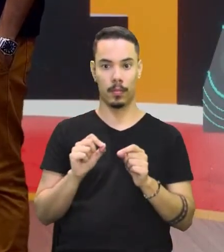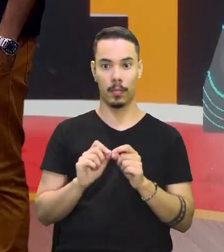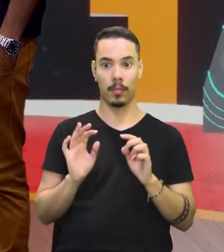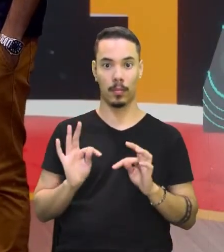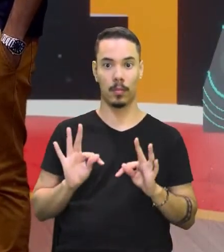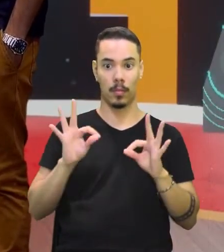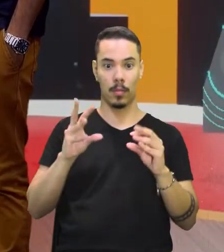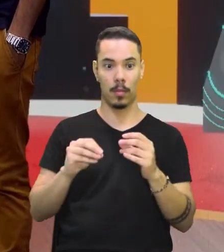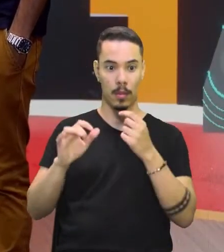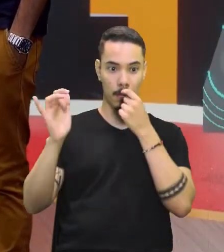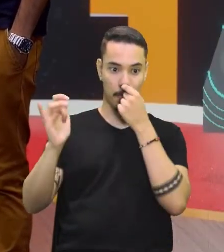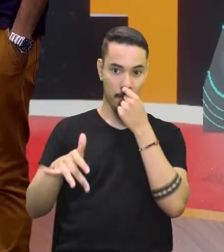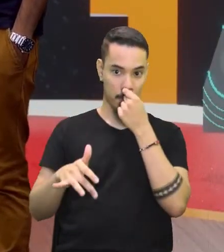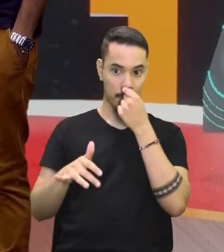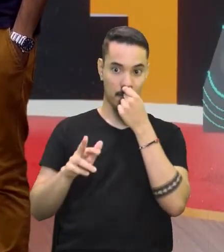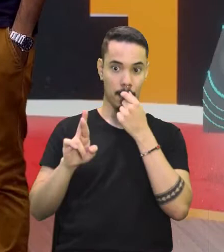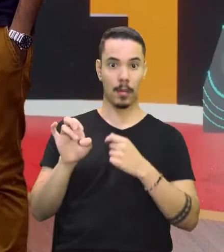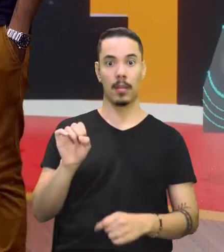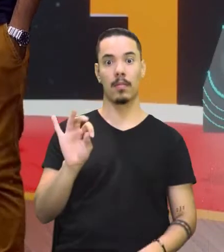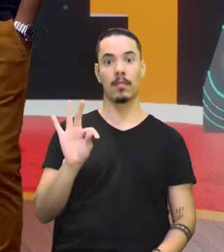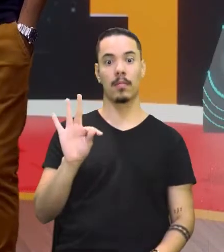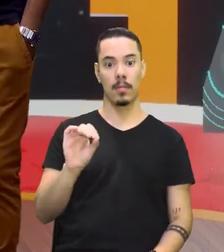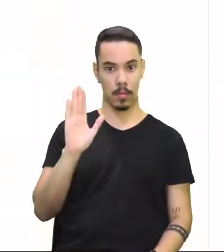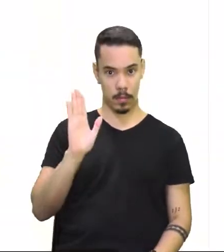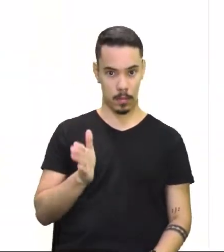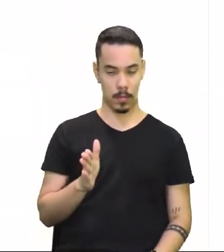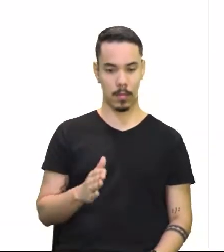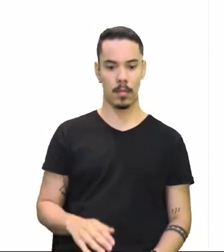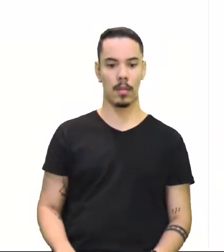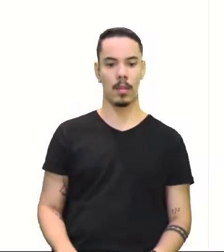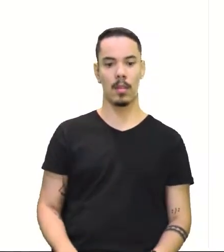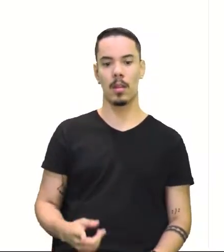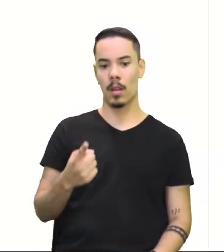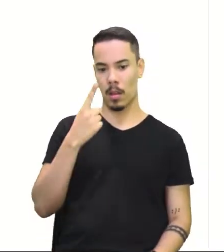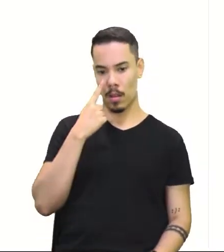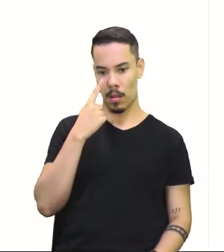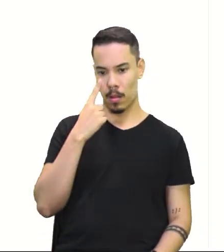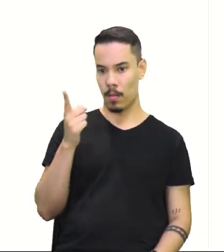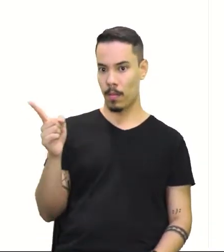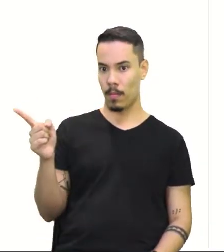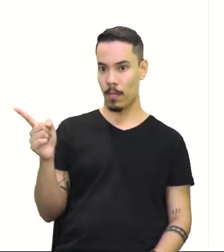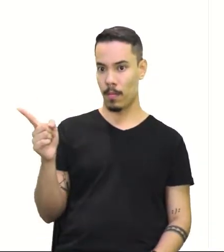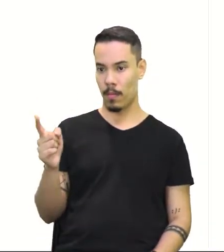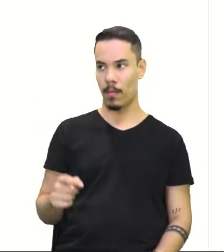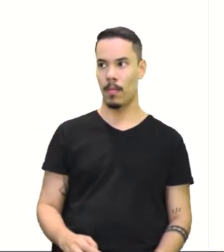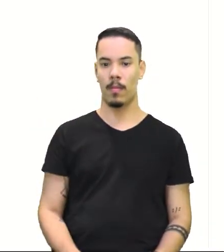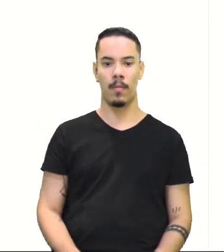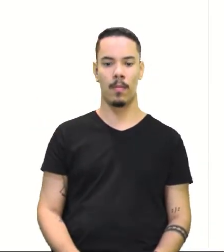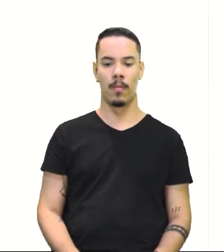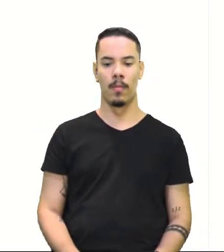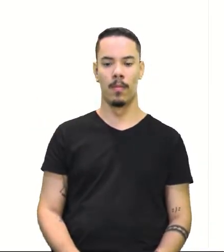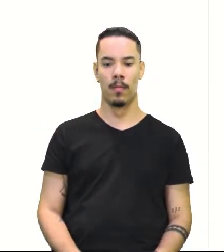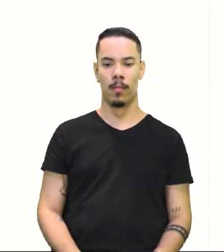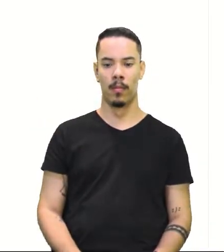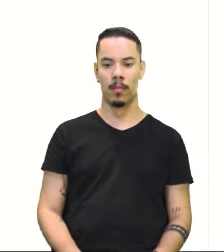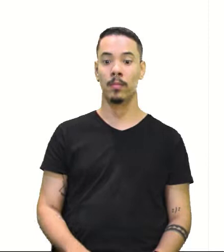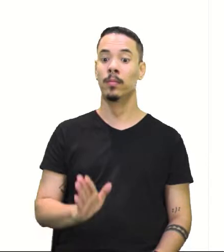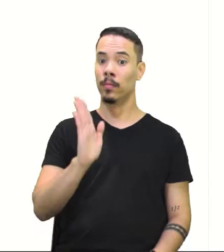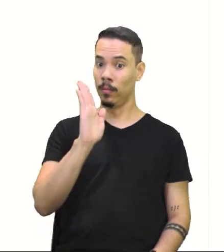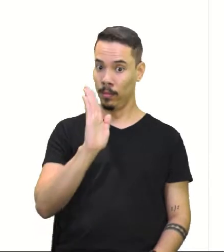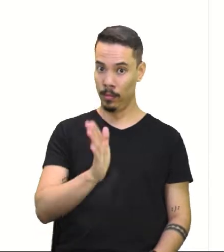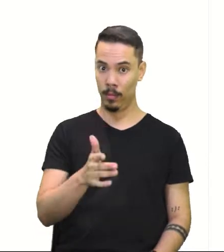Vai ter resto, né? Tem o resto. Olha já. lá, vamos colocar todos os valores já aqui. apareceu um resto, ninguém nem sabe. Já tem o resto. Olha